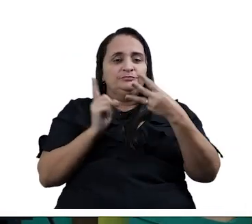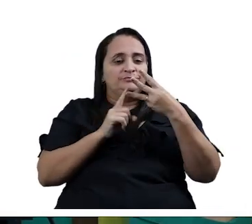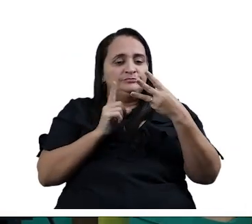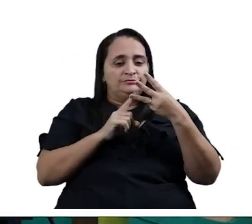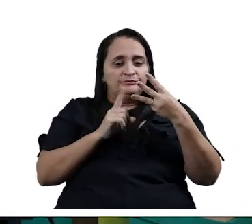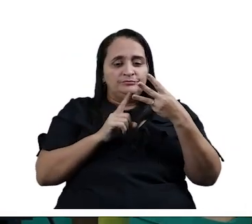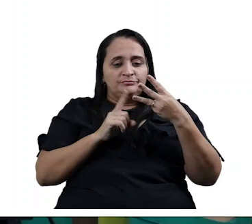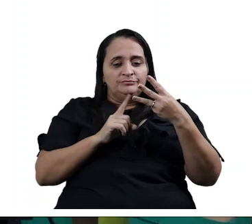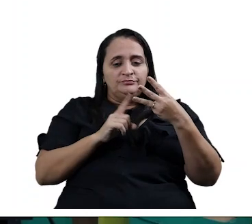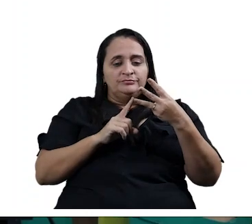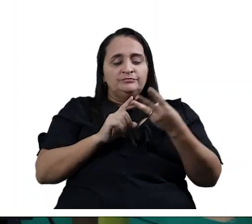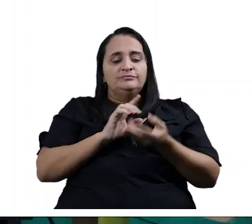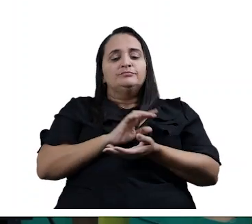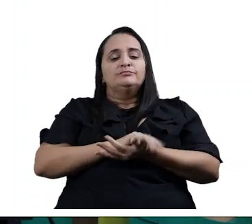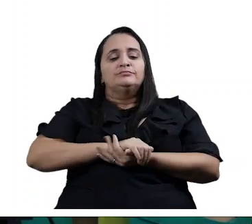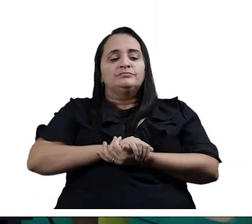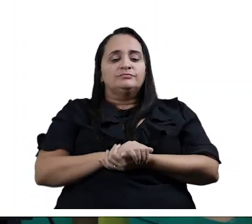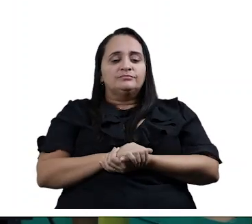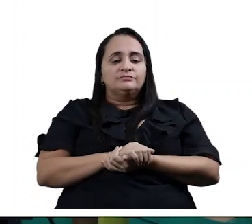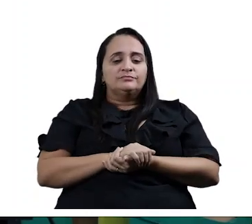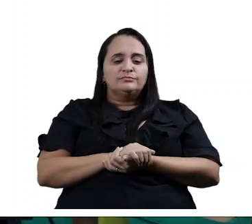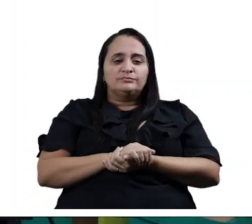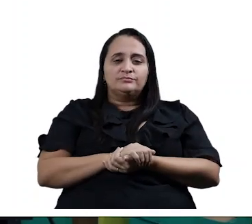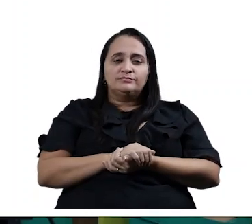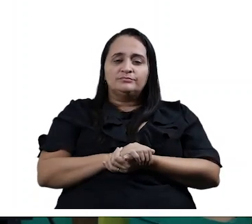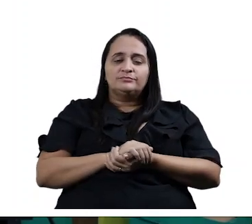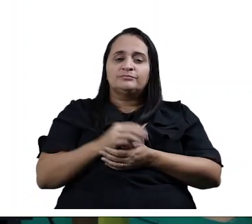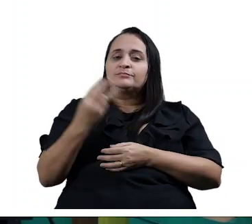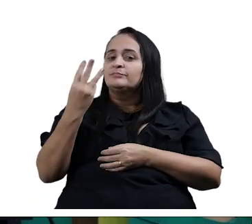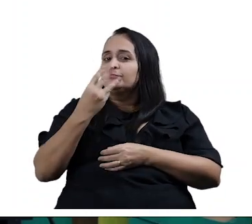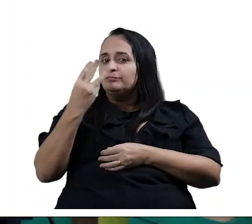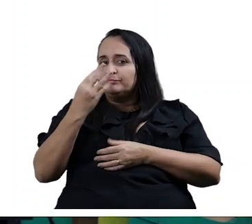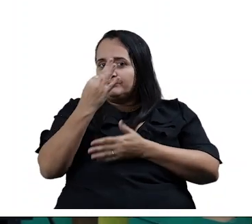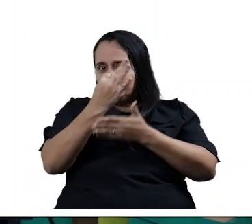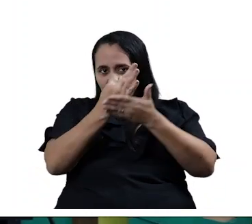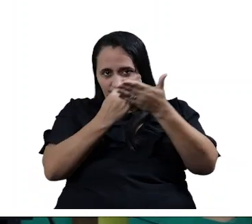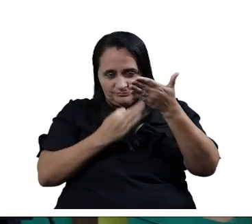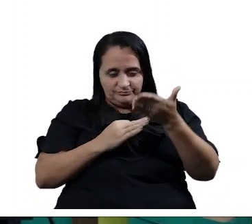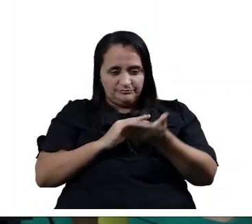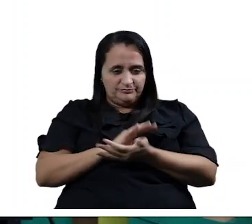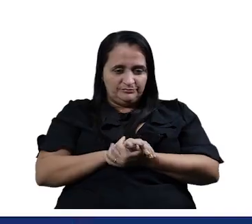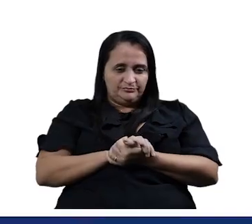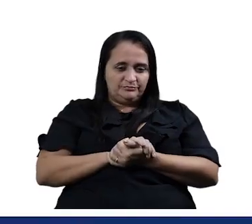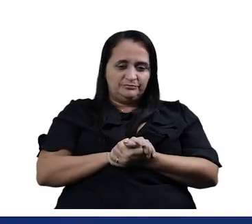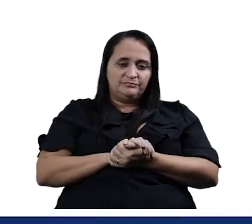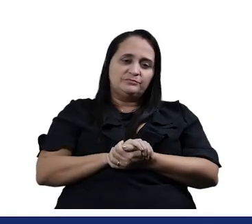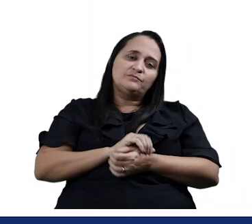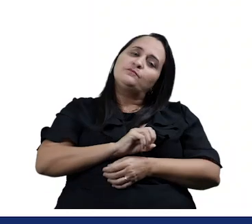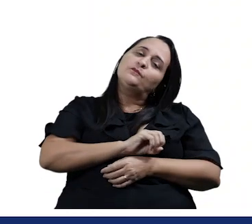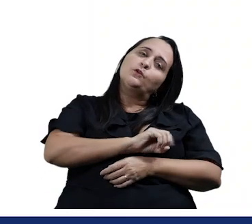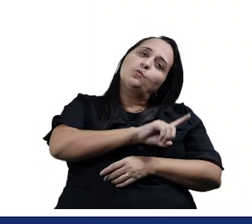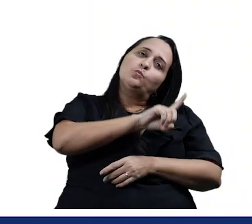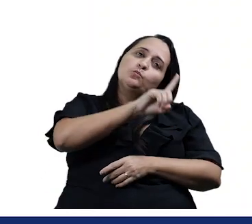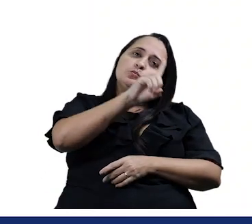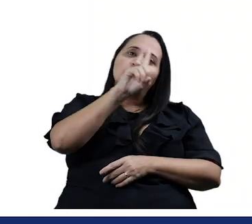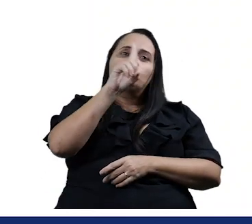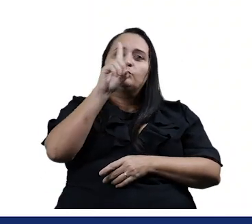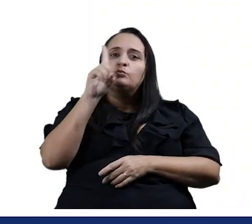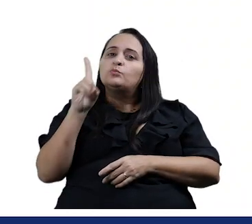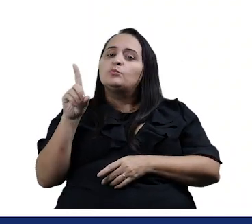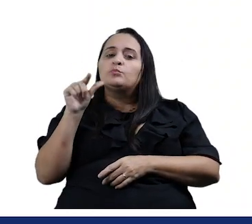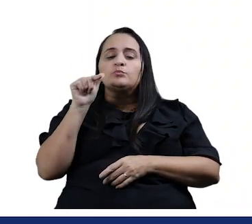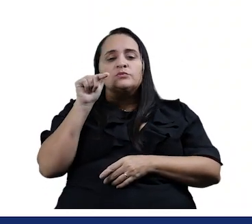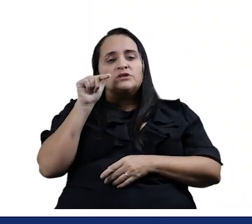porque ainda tem o terceiro texto, caso você esteja na dúvida. O terceiro texto diz: um